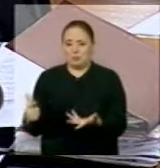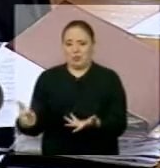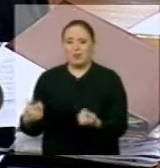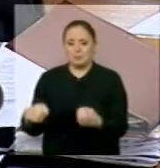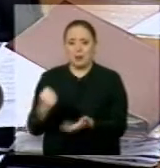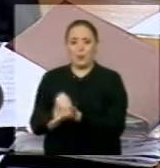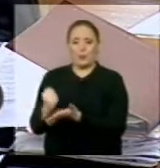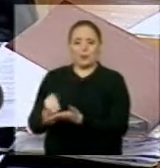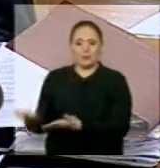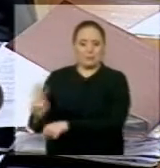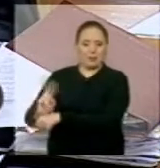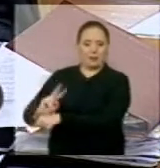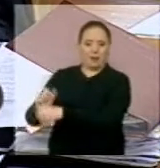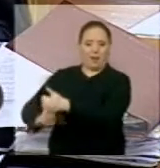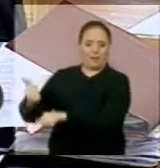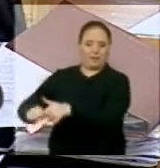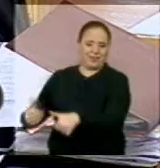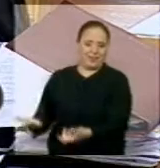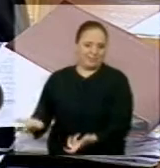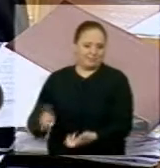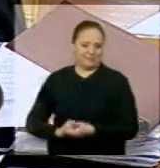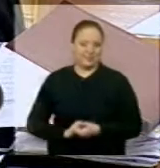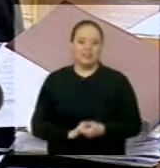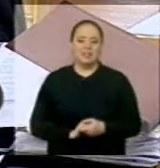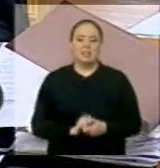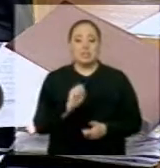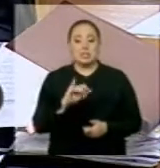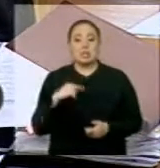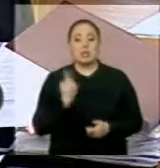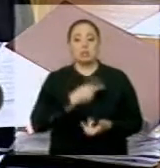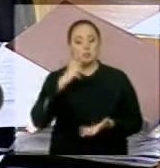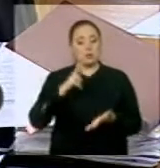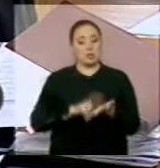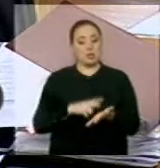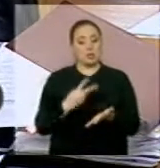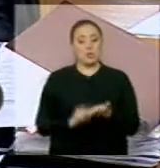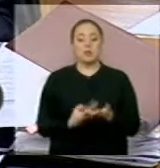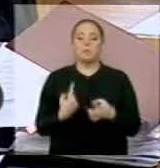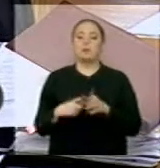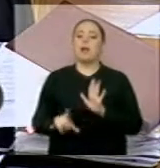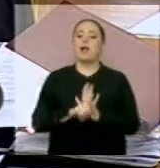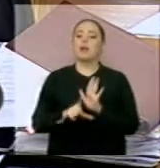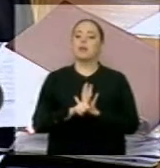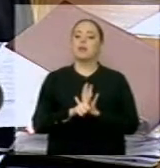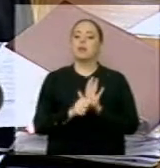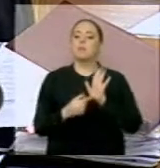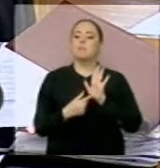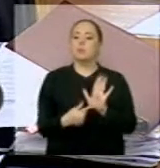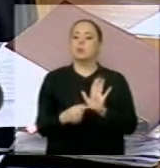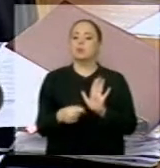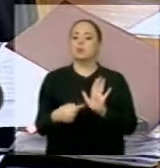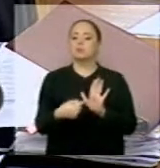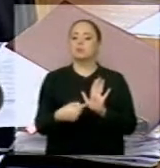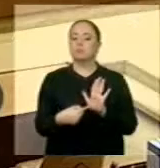contratadas. Nós dessemos uma interpretação conforme, até porque a própria lei diz,